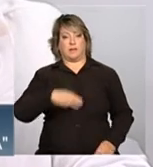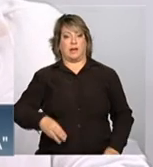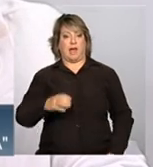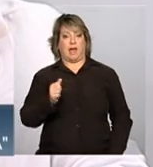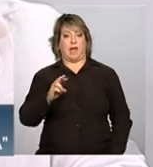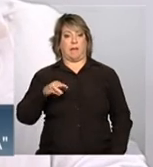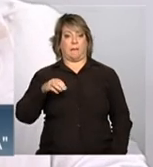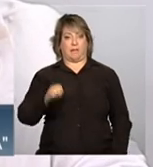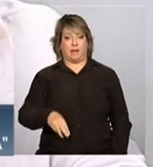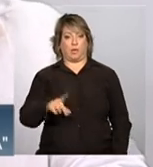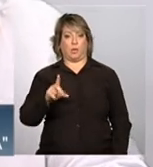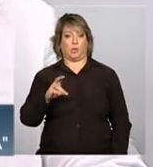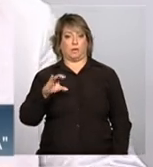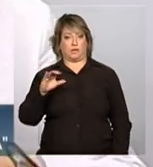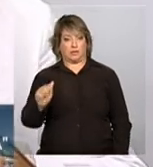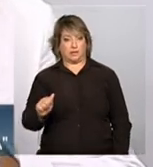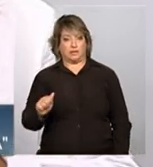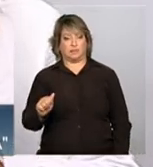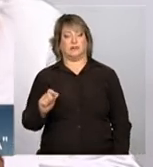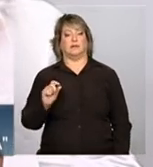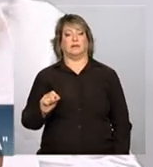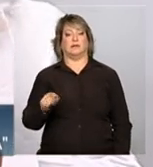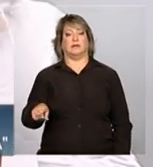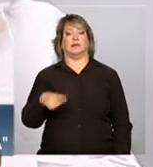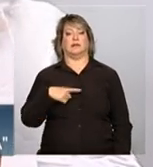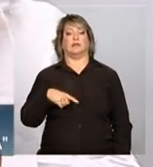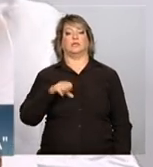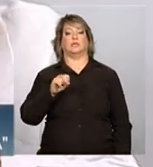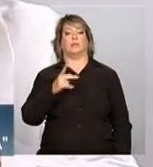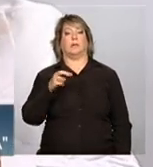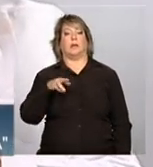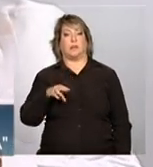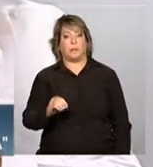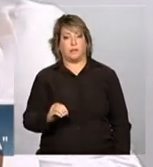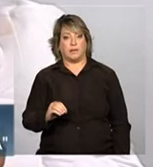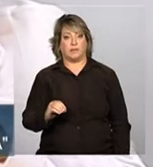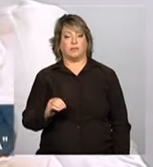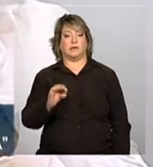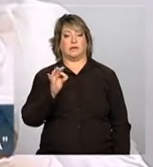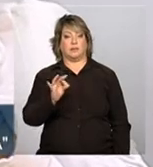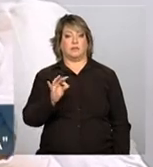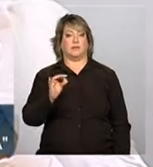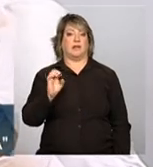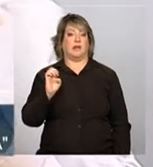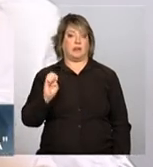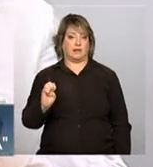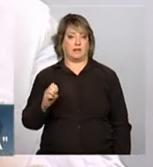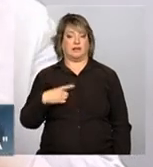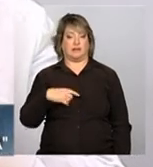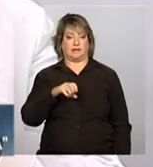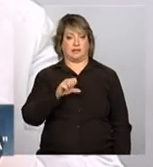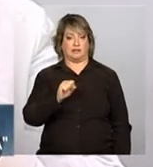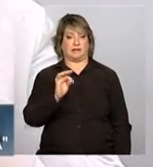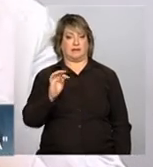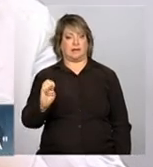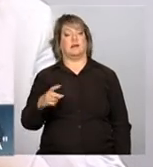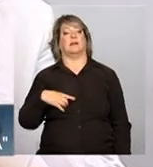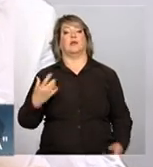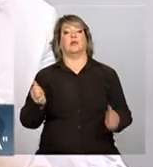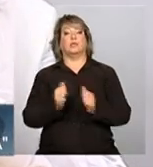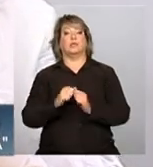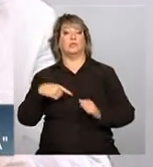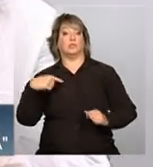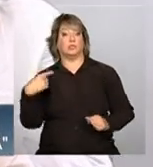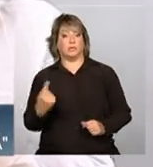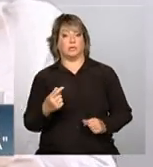Lúcia e do Supremo Tribunal Eleitoral, e junto com as parlamentares,